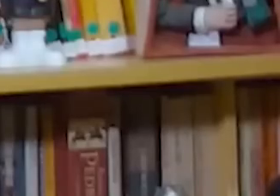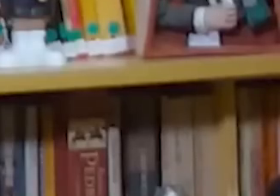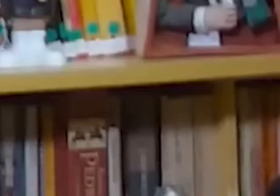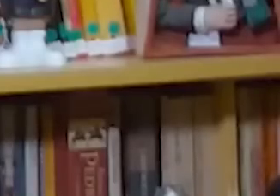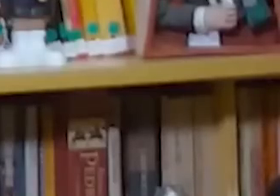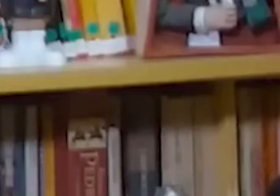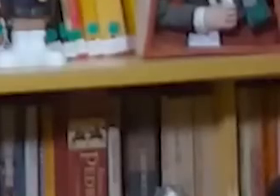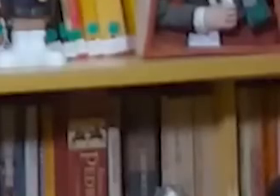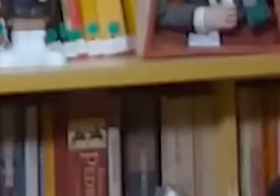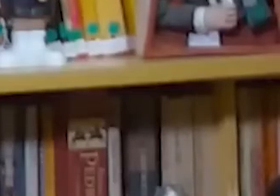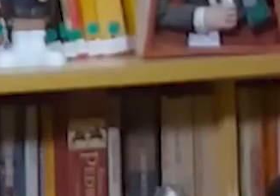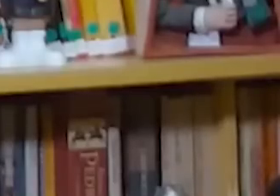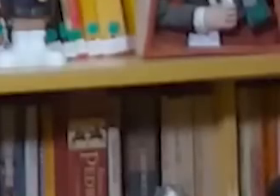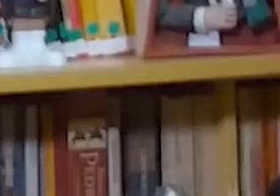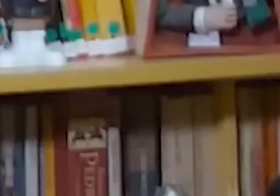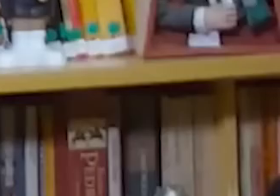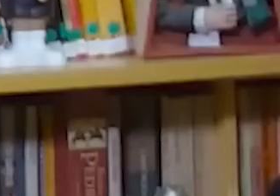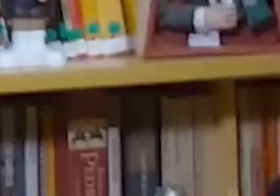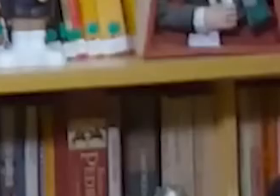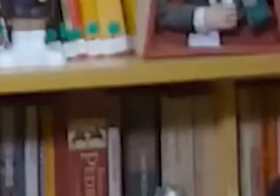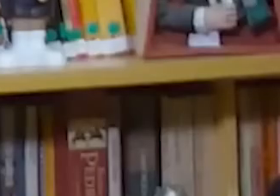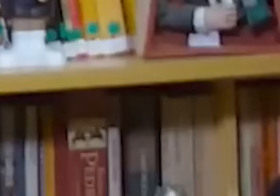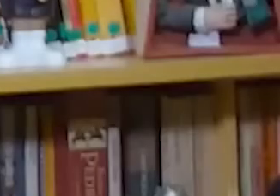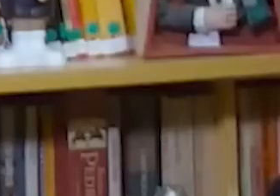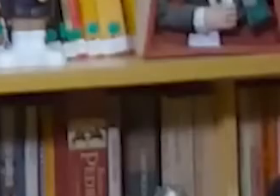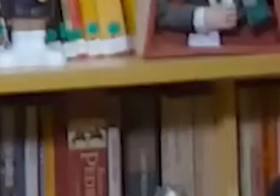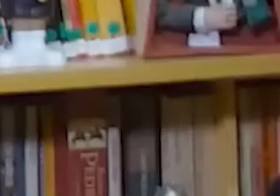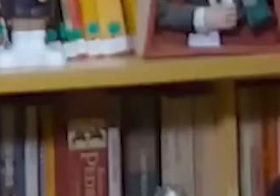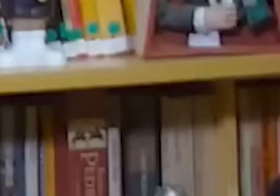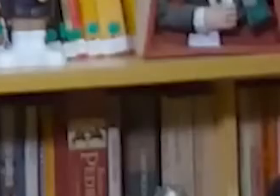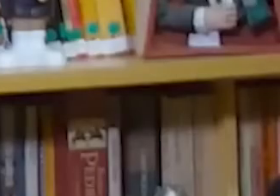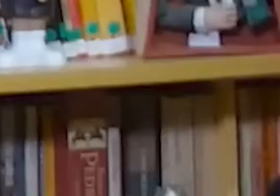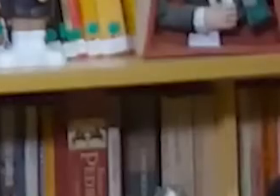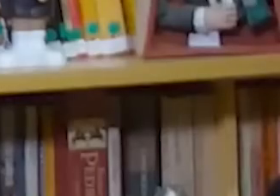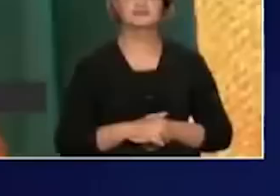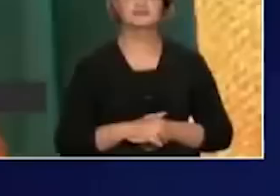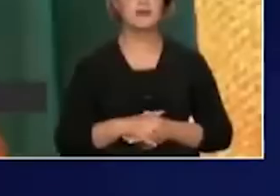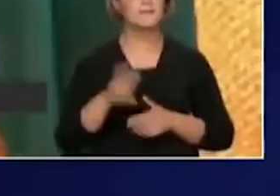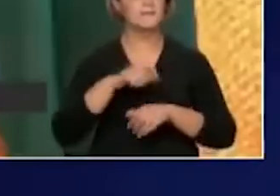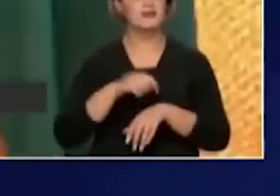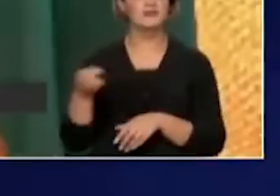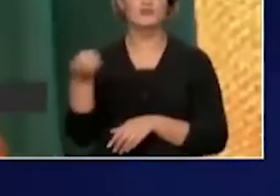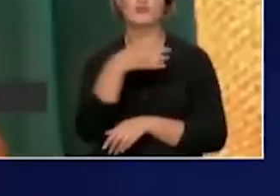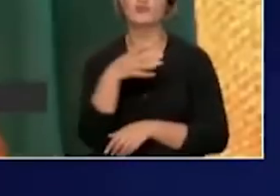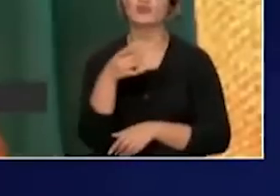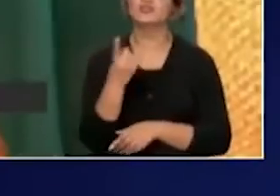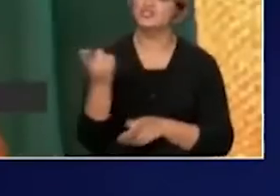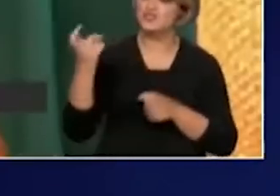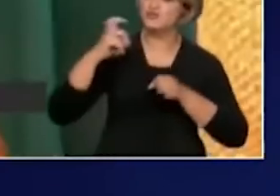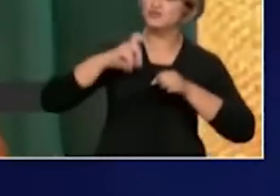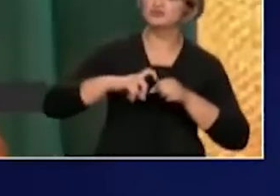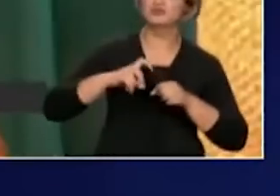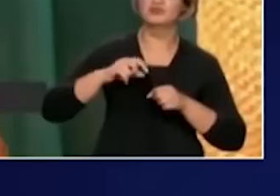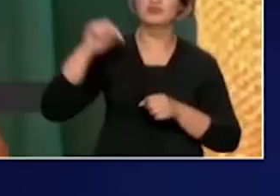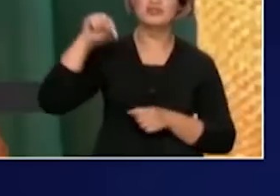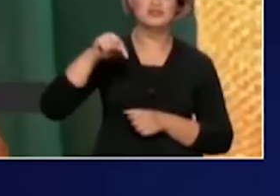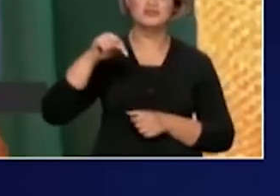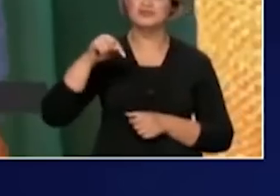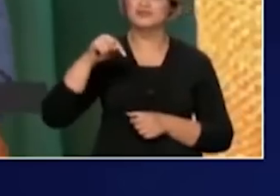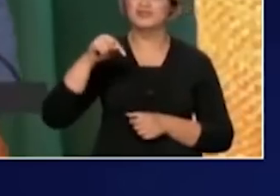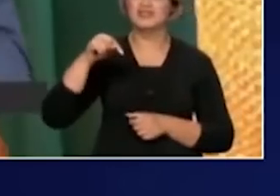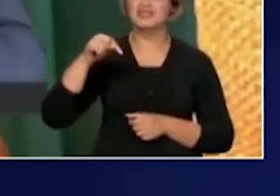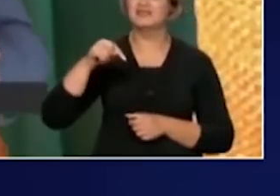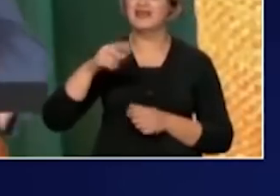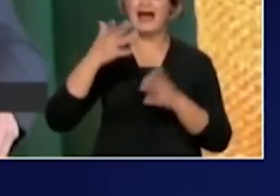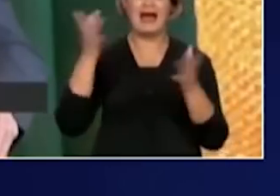popular e com o que ele chamou de evitar golpes. Solta o vídeo aí. Nós estamos retomando uma coisa que nunca